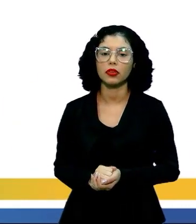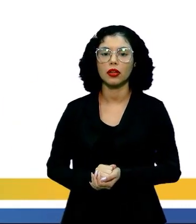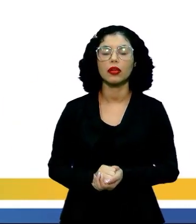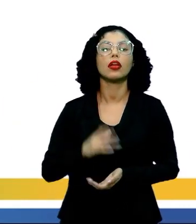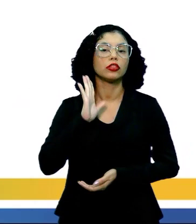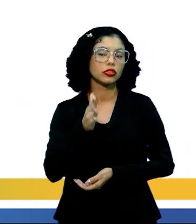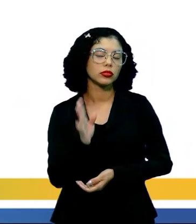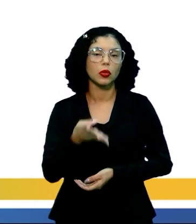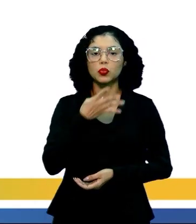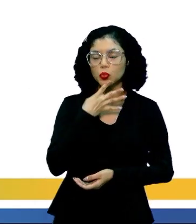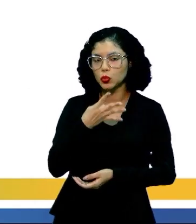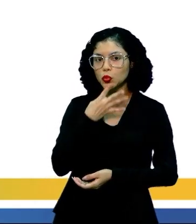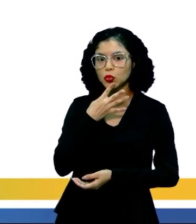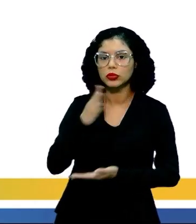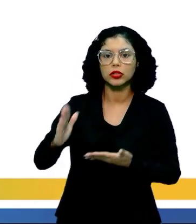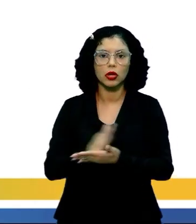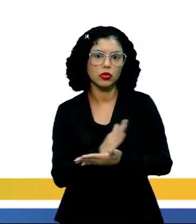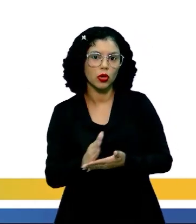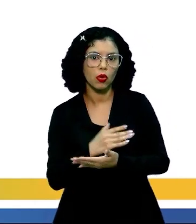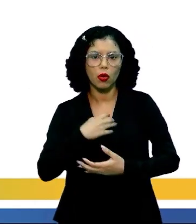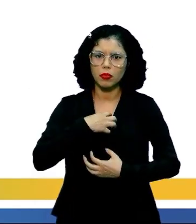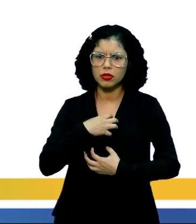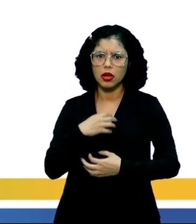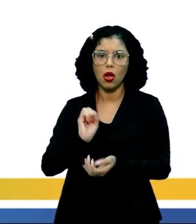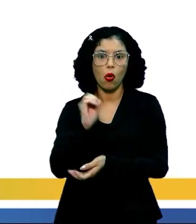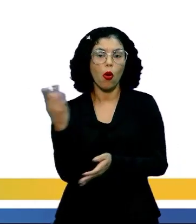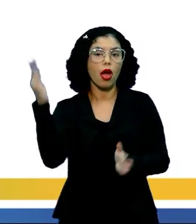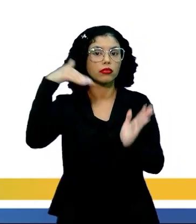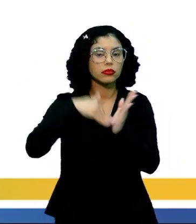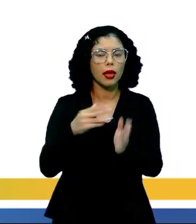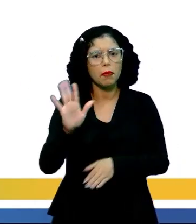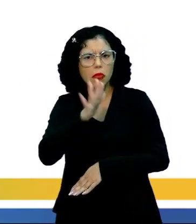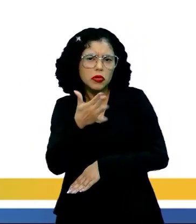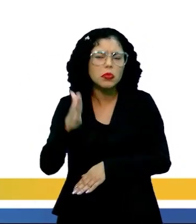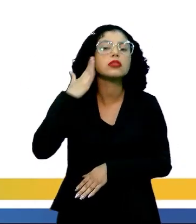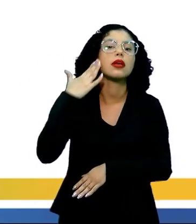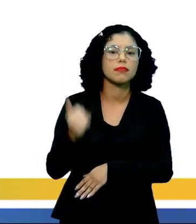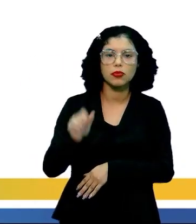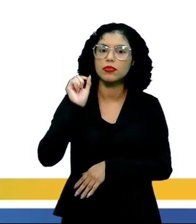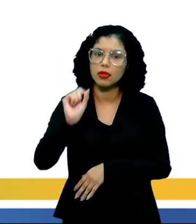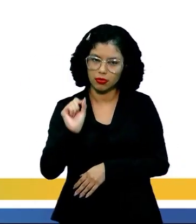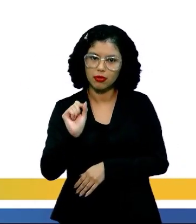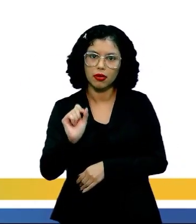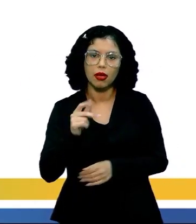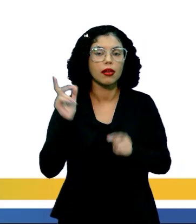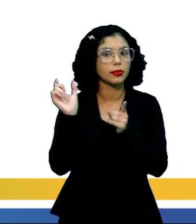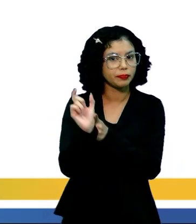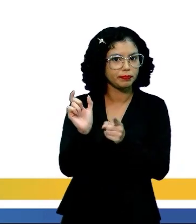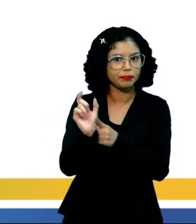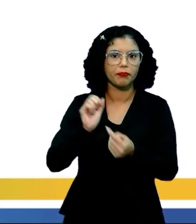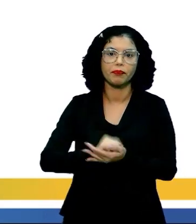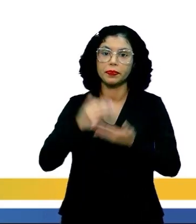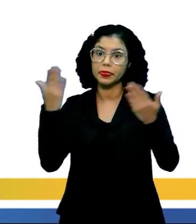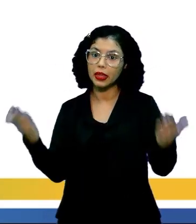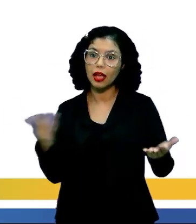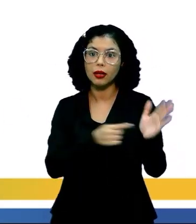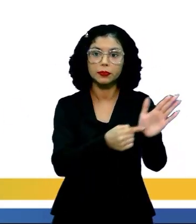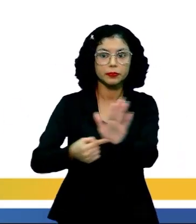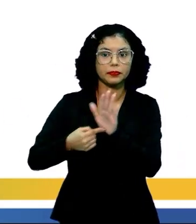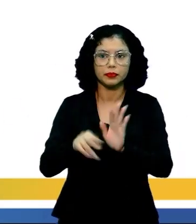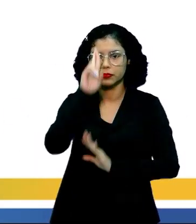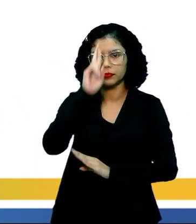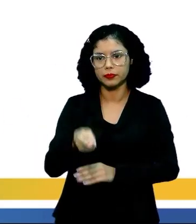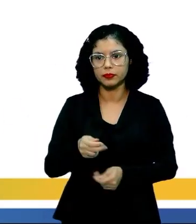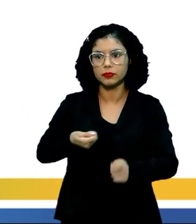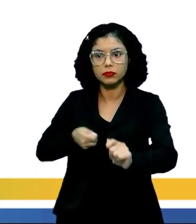já deve ter ouvido falar isso de alguma maneira ou ter a noção do que significa essa palavra. Então, ela